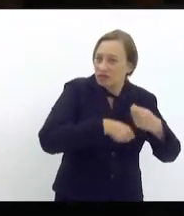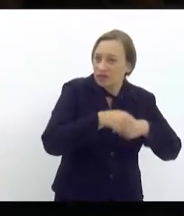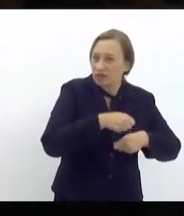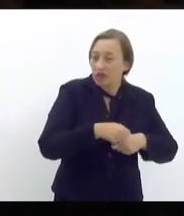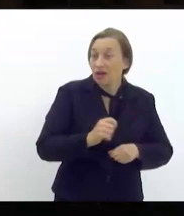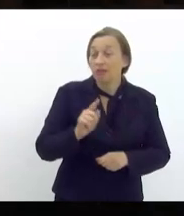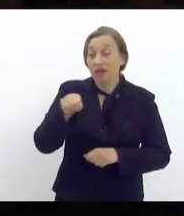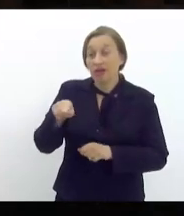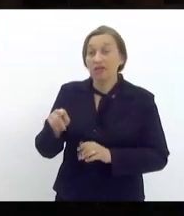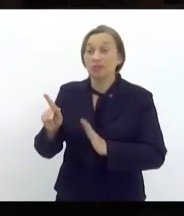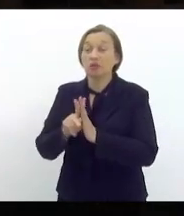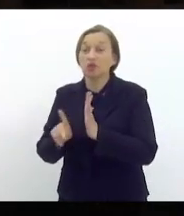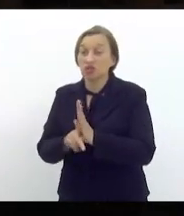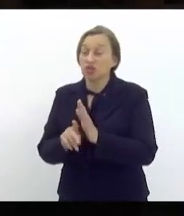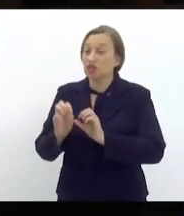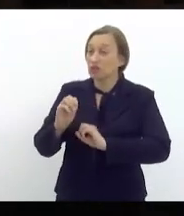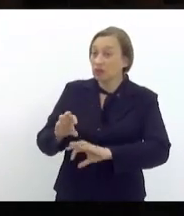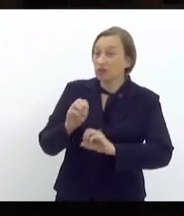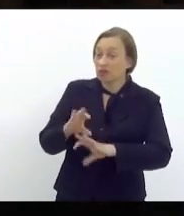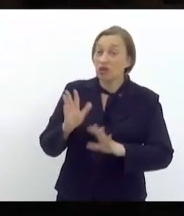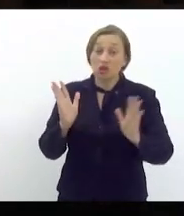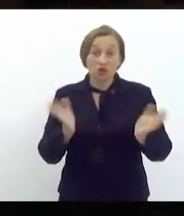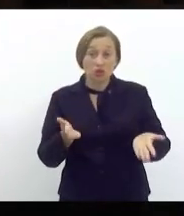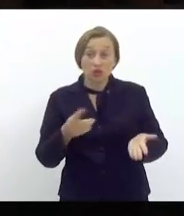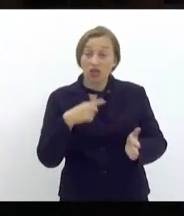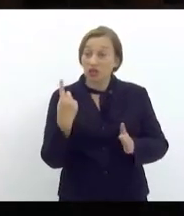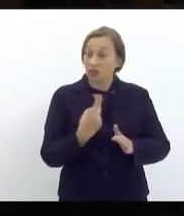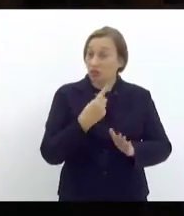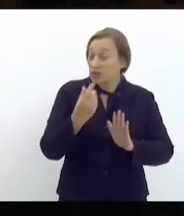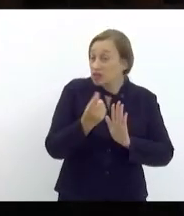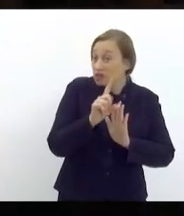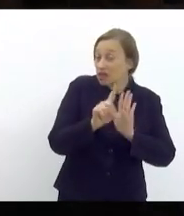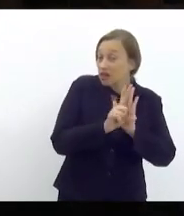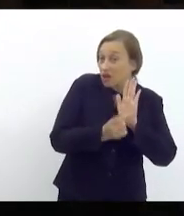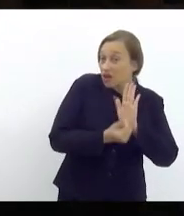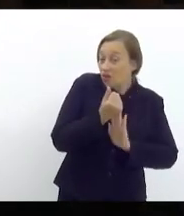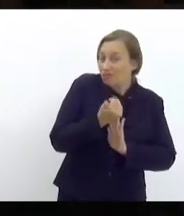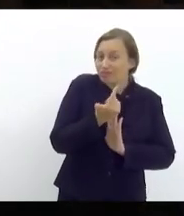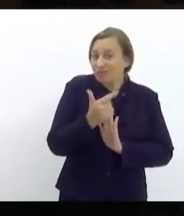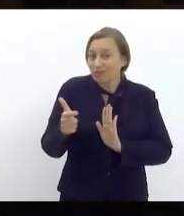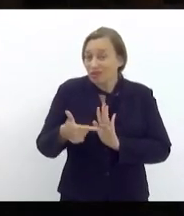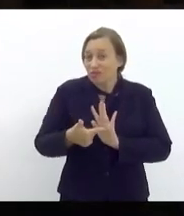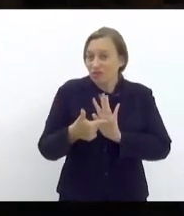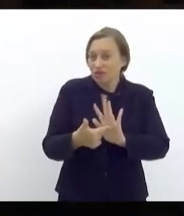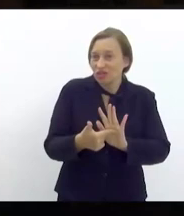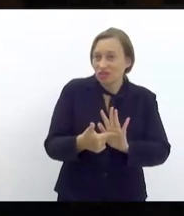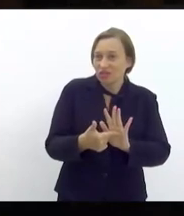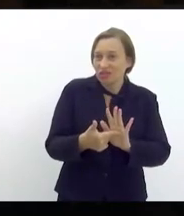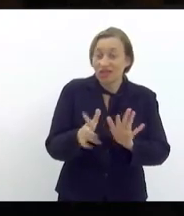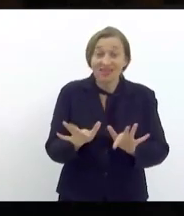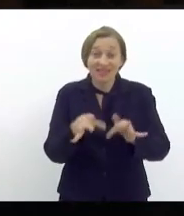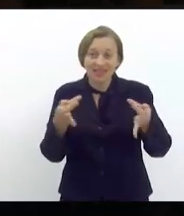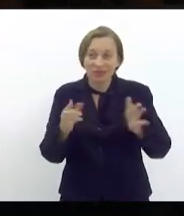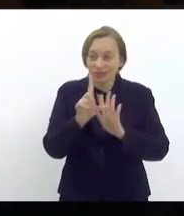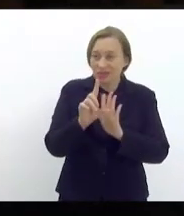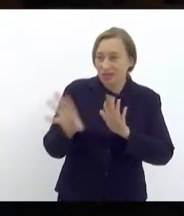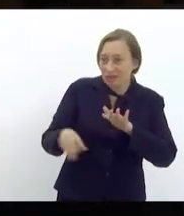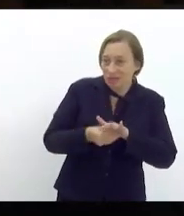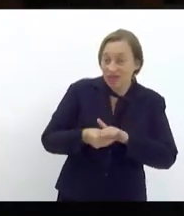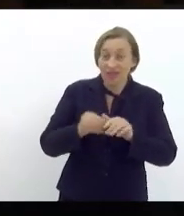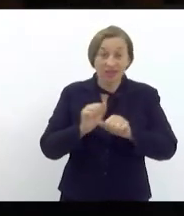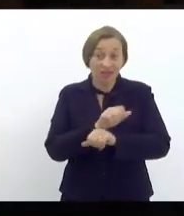educação e hoje a nossa LOA não tem esse demonstrativo ou emenda simples nada de mais